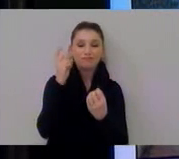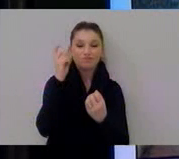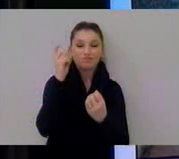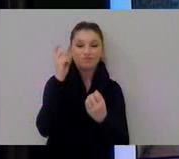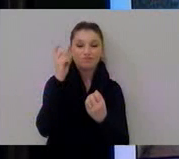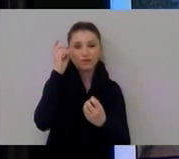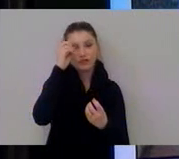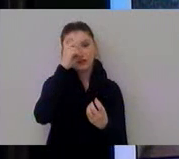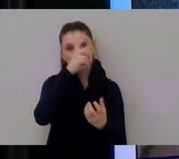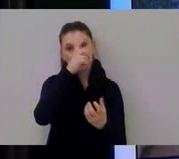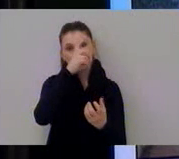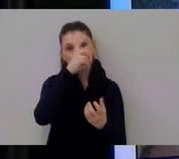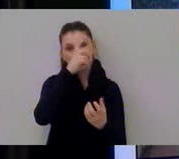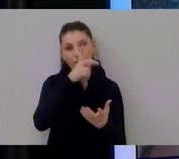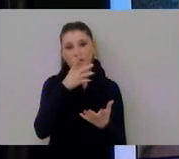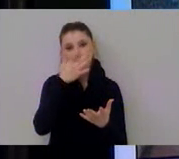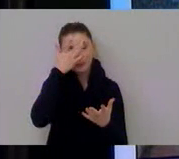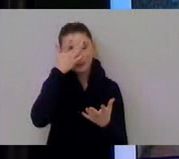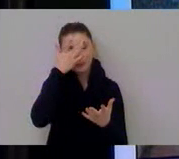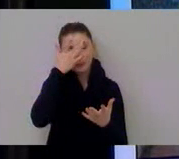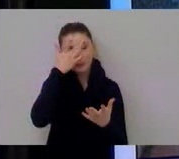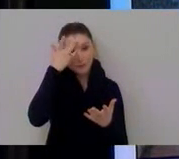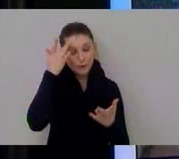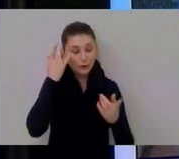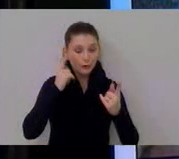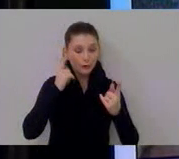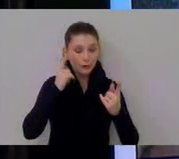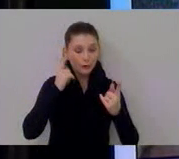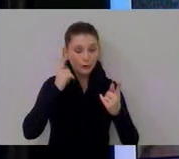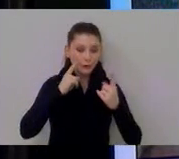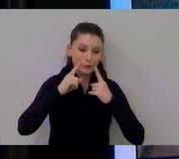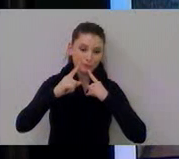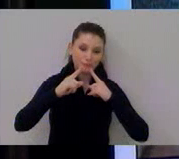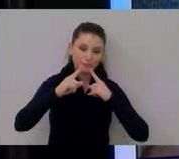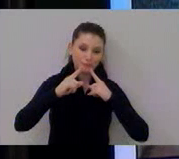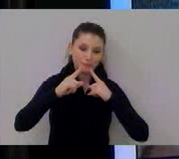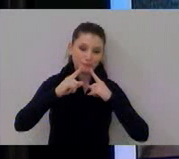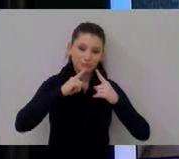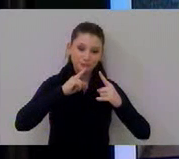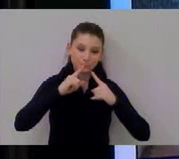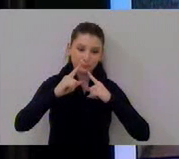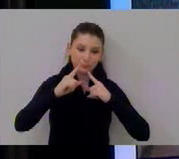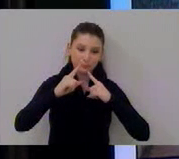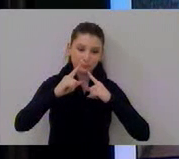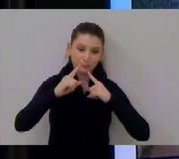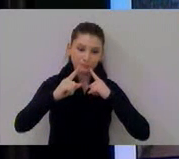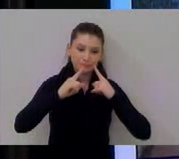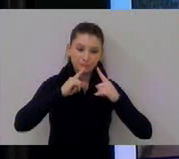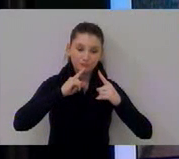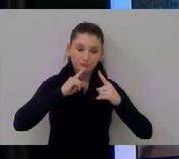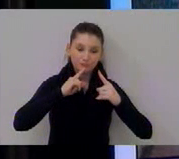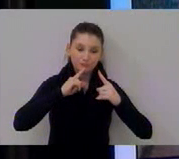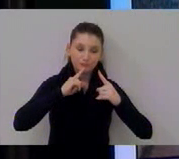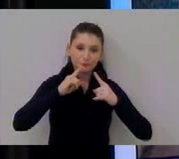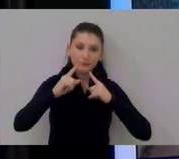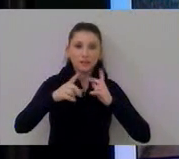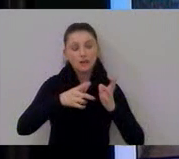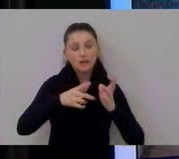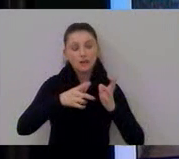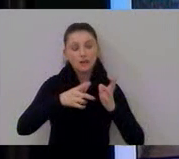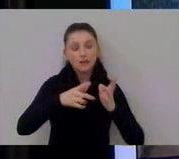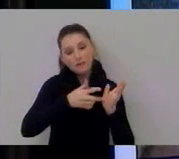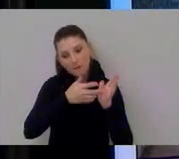levar essas demandas até a prefeitura e, infelizmente, a gente não tem